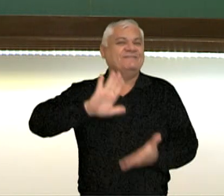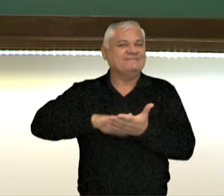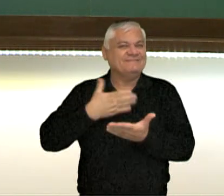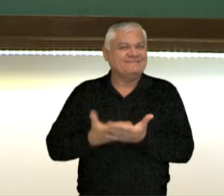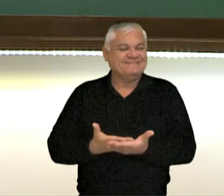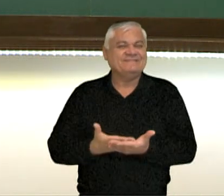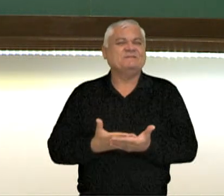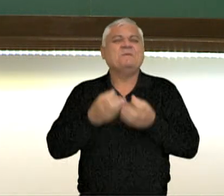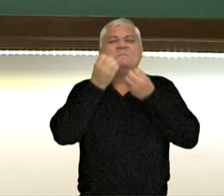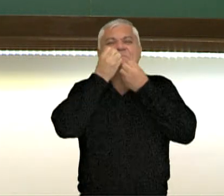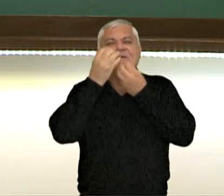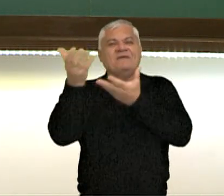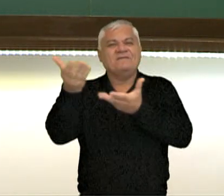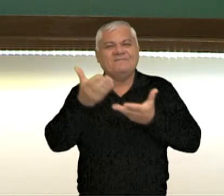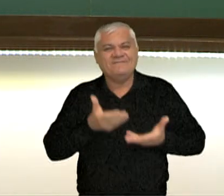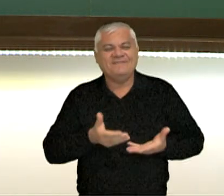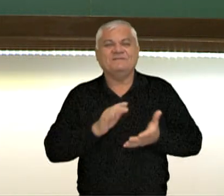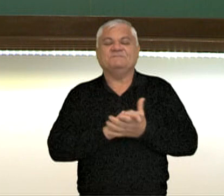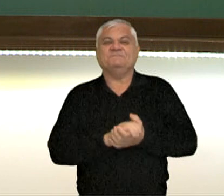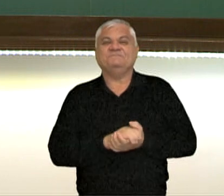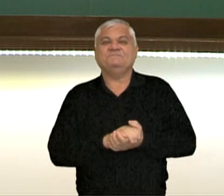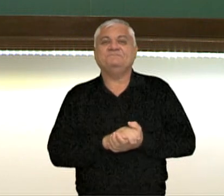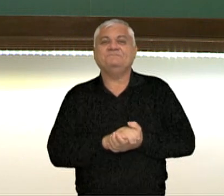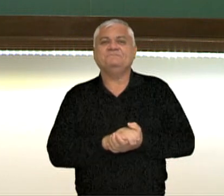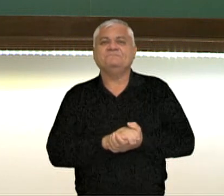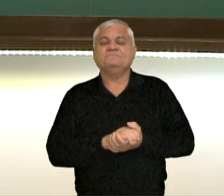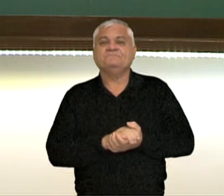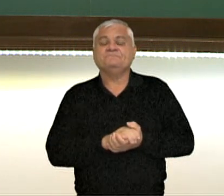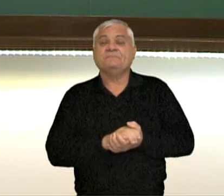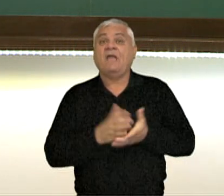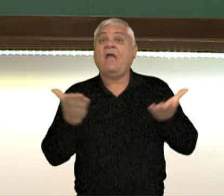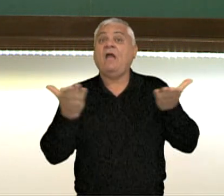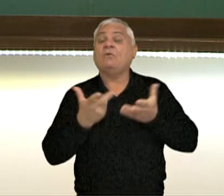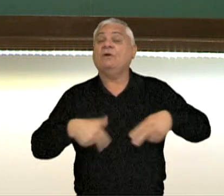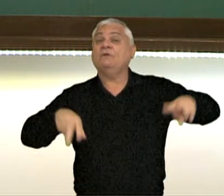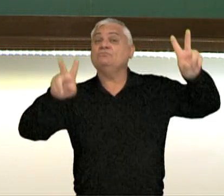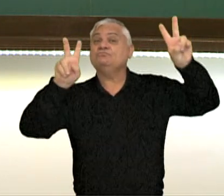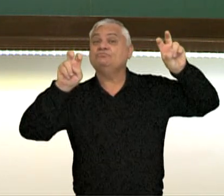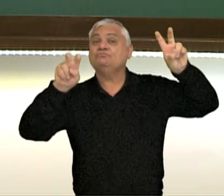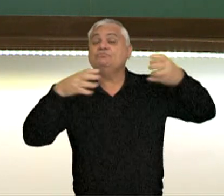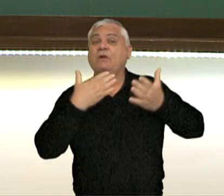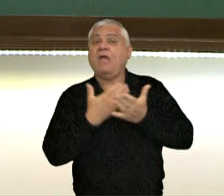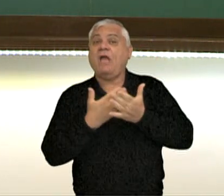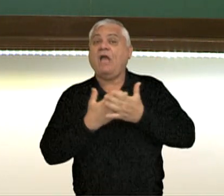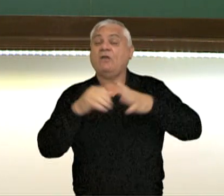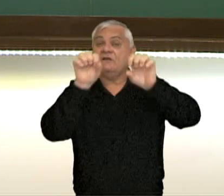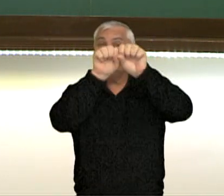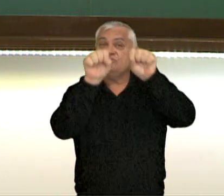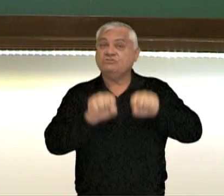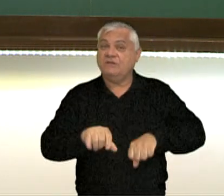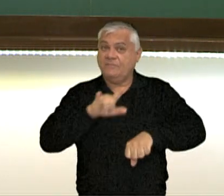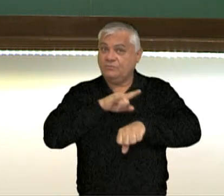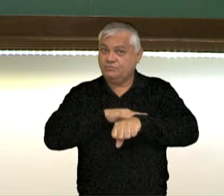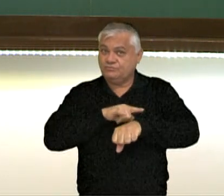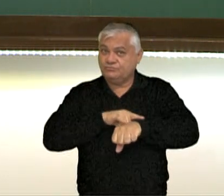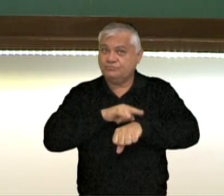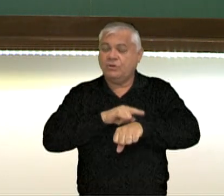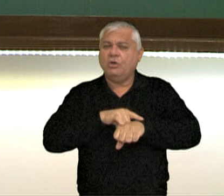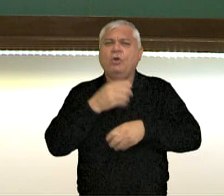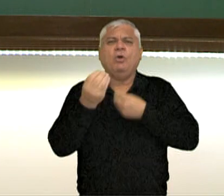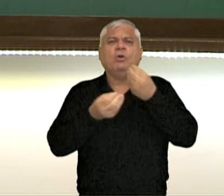Ronaldo, sejam bem-vindos. Nós vamos falar nessa aula sobre o sistema urinário, sobre